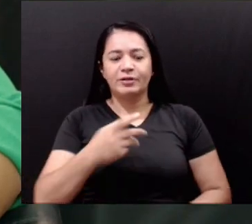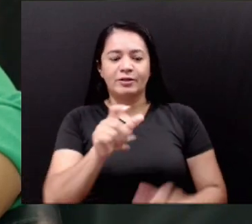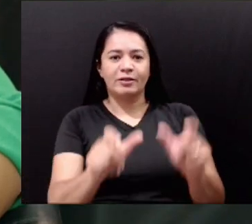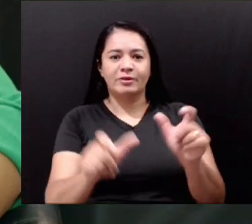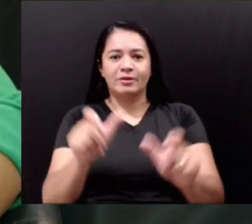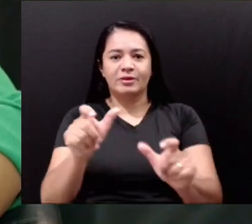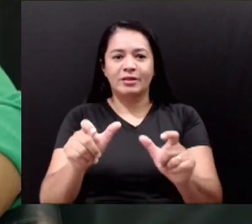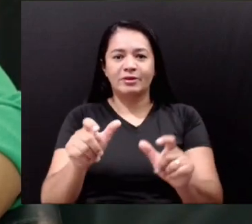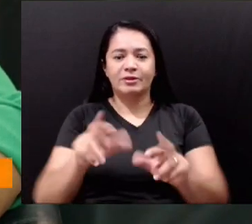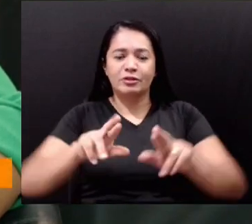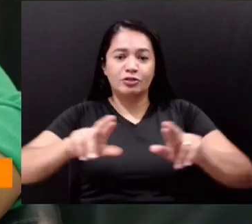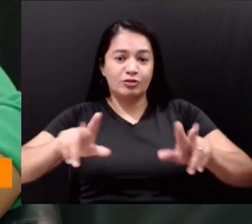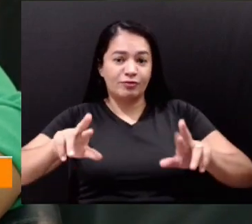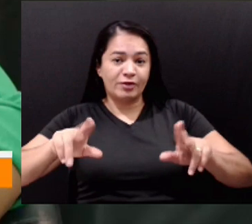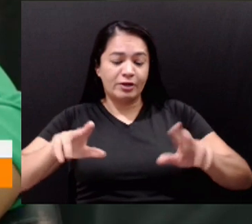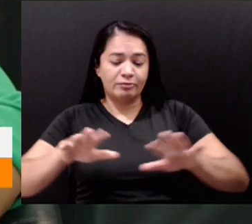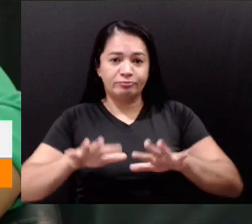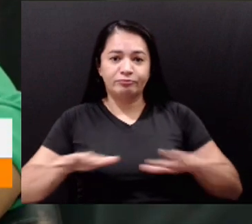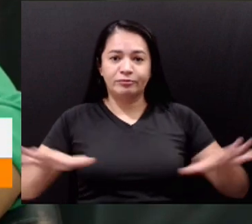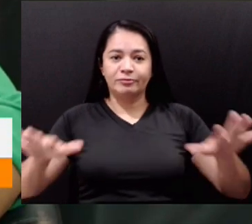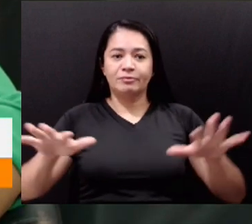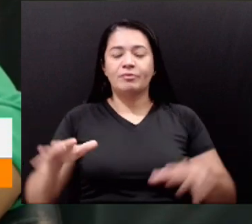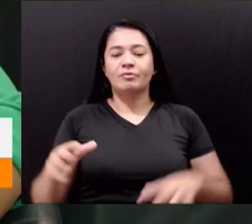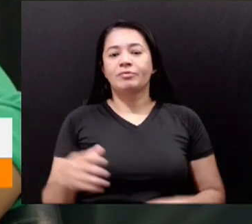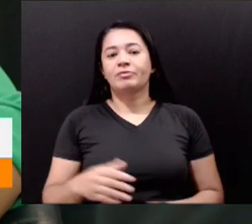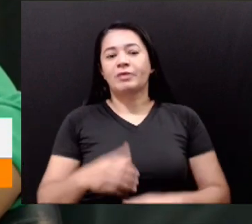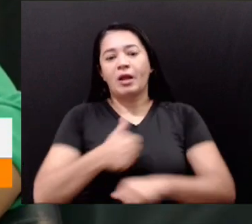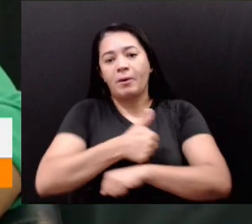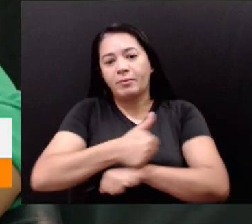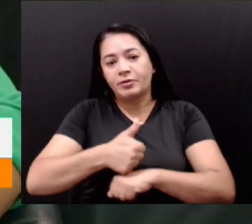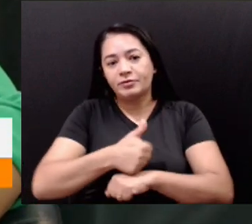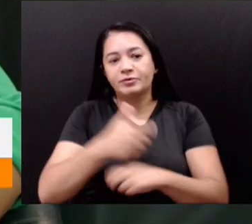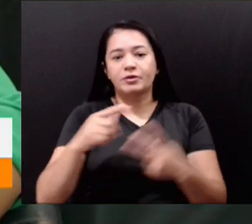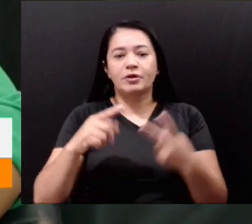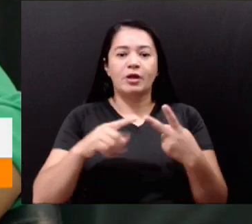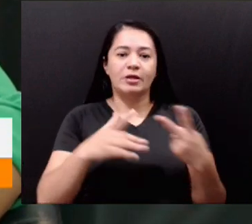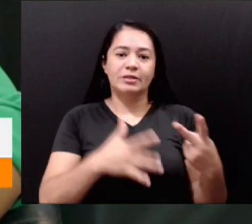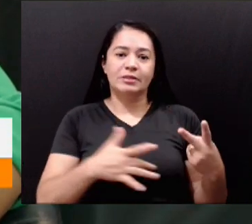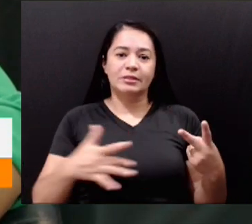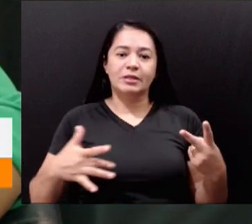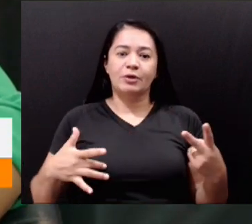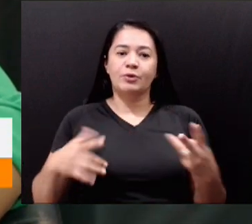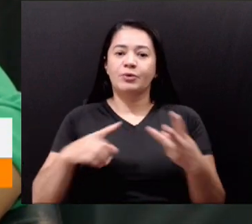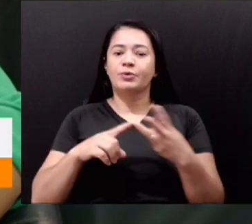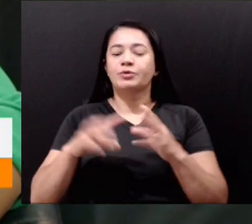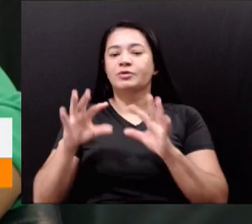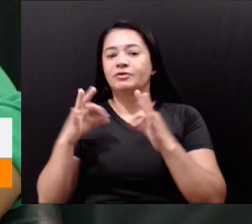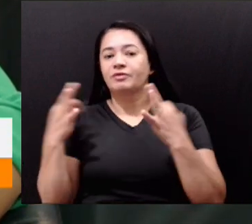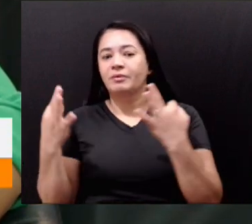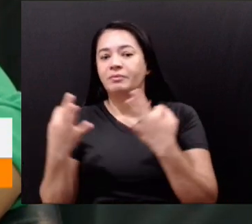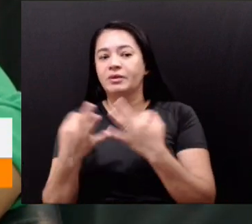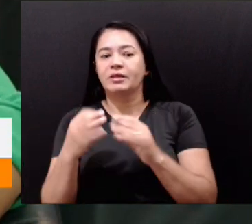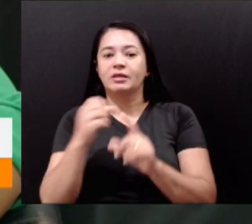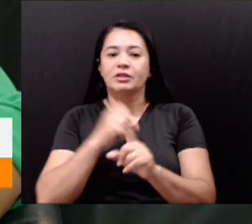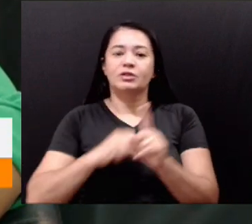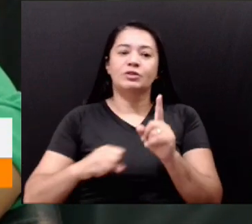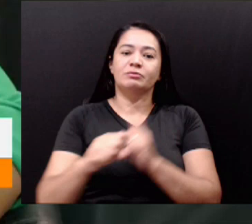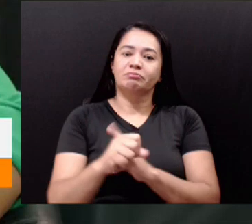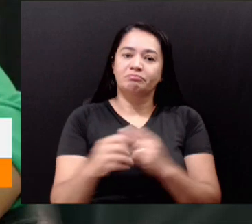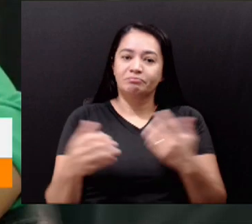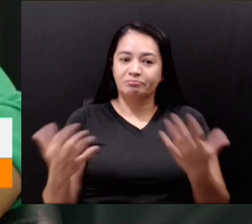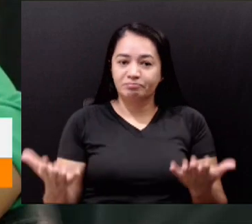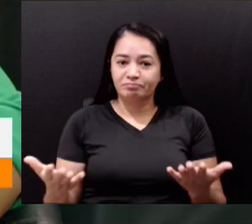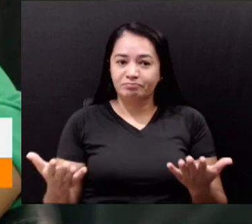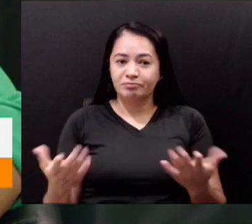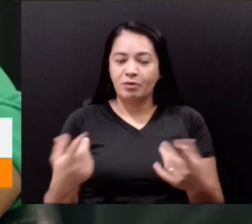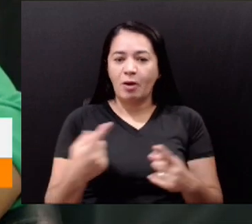diferentes dimensões, como carreira, saúde, família, socialização. As intervenções